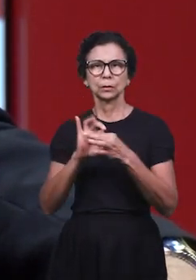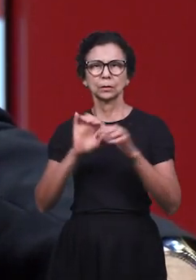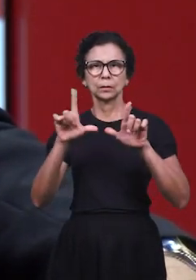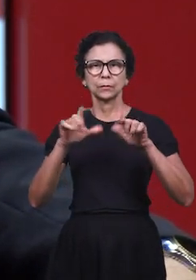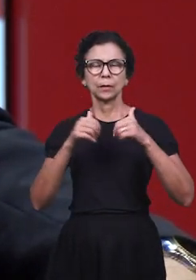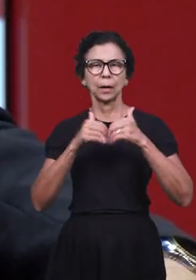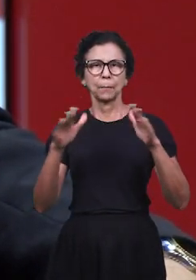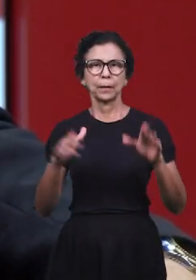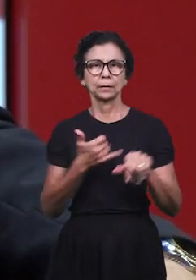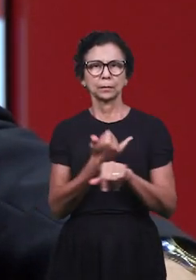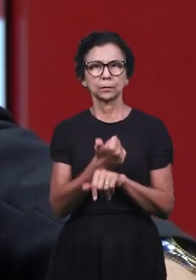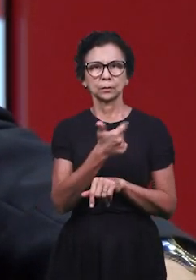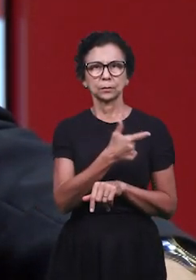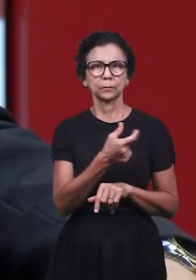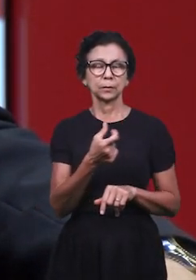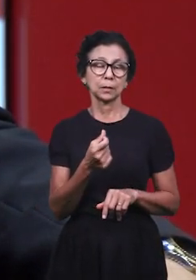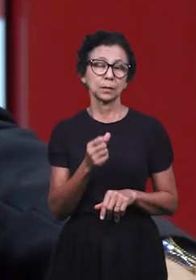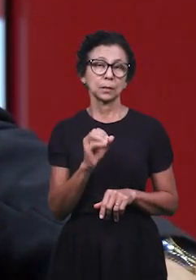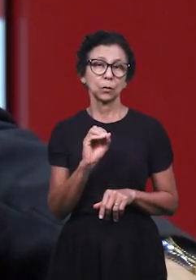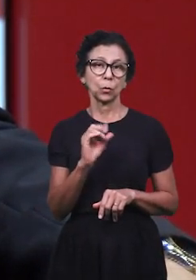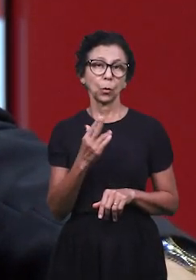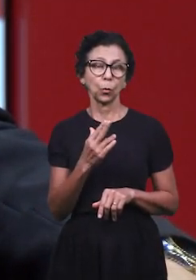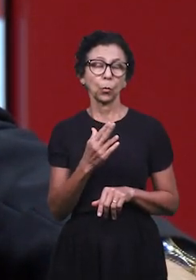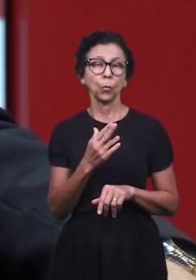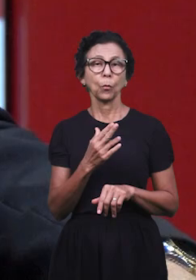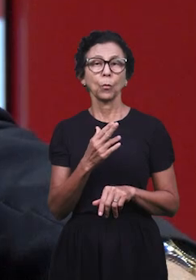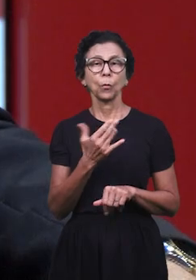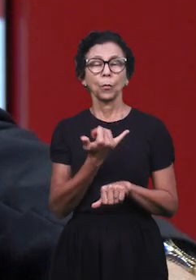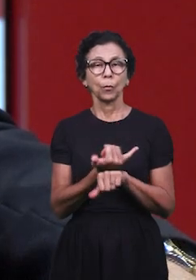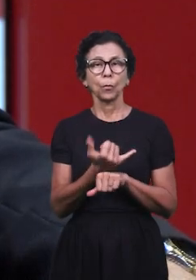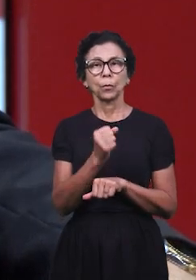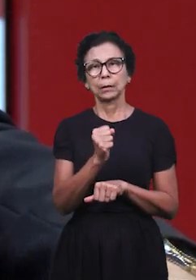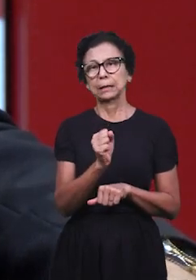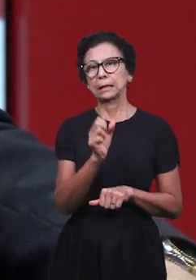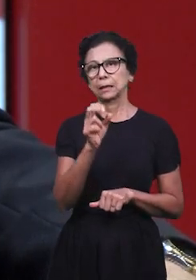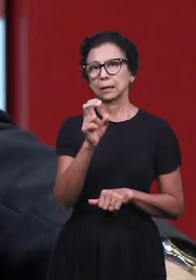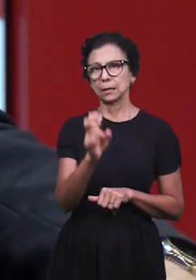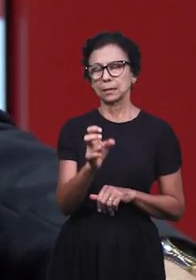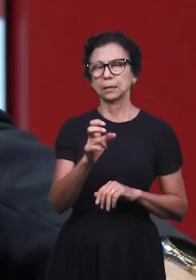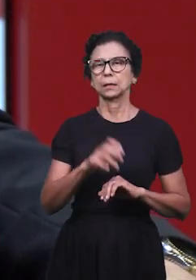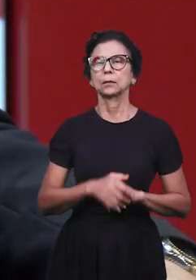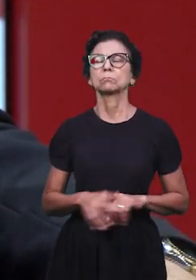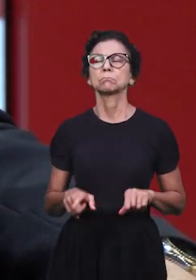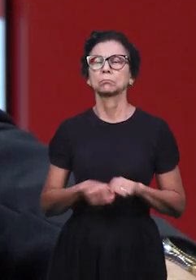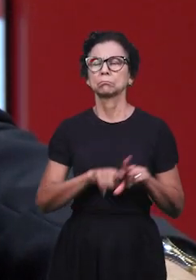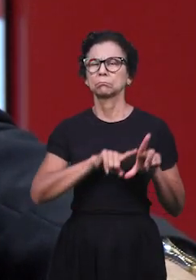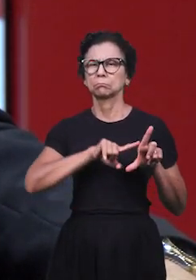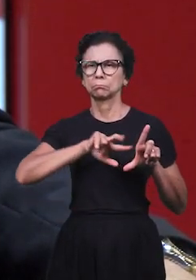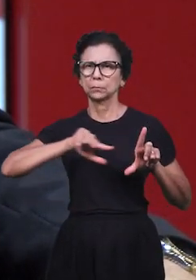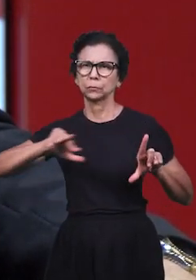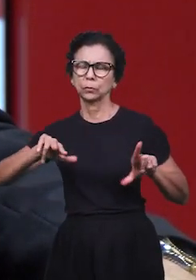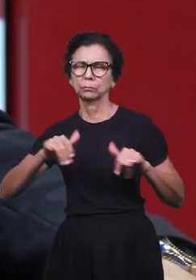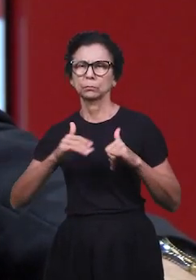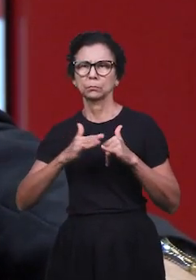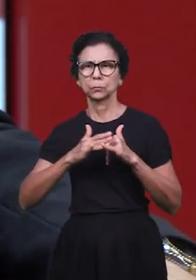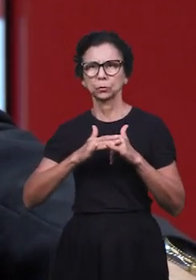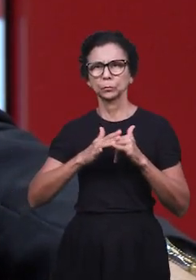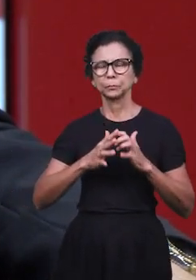ou no canal 85 da Sky, mesmo aqueles que nos veem pelas plataformas do